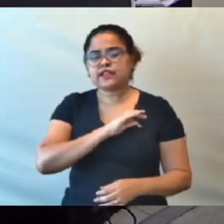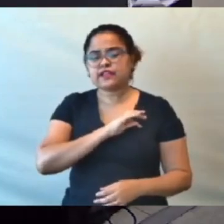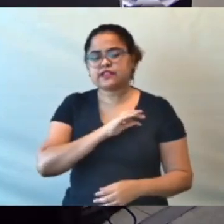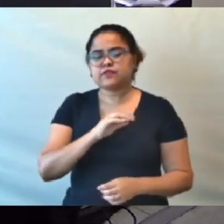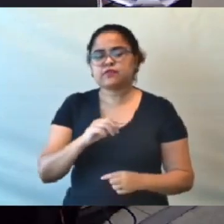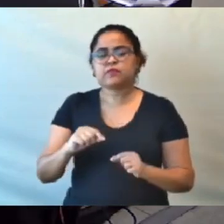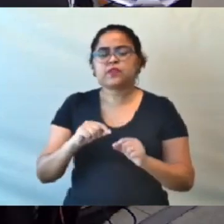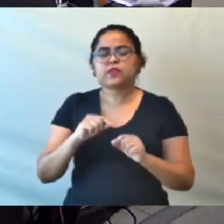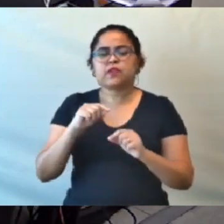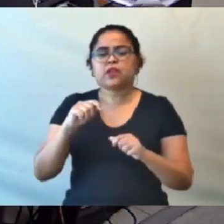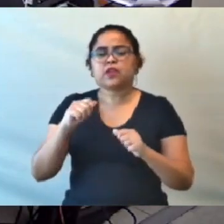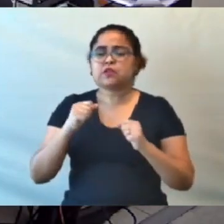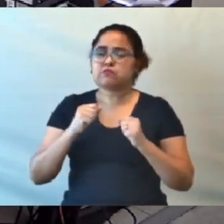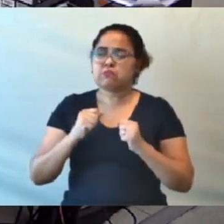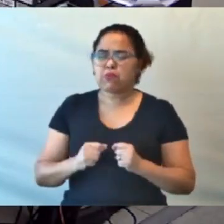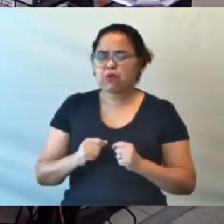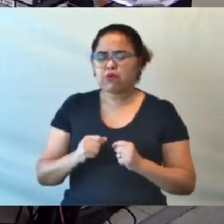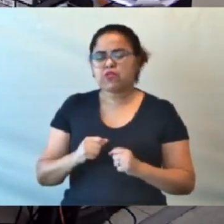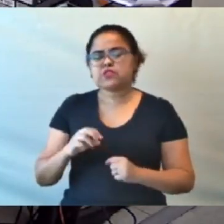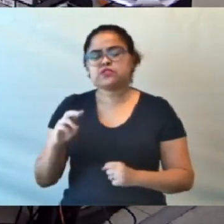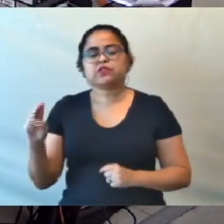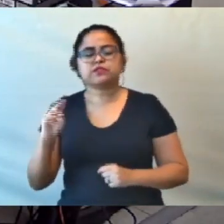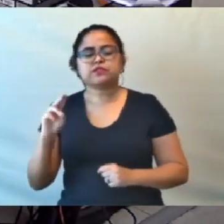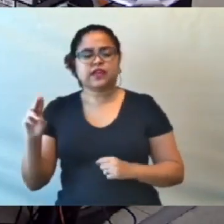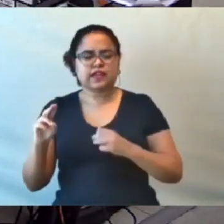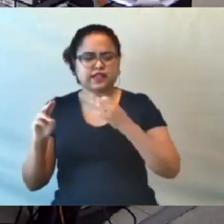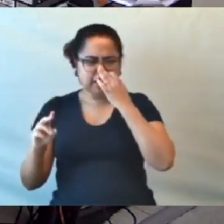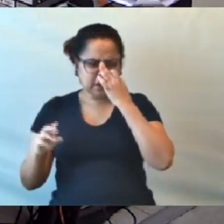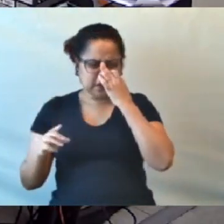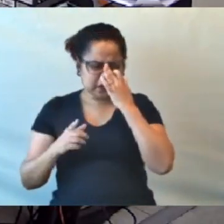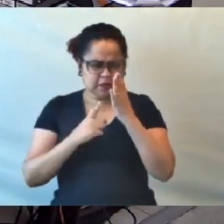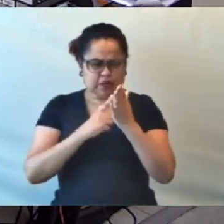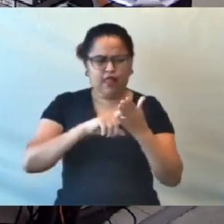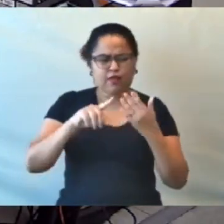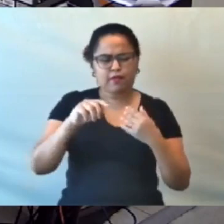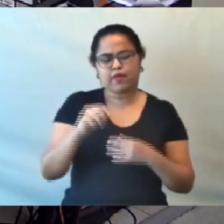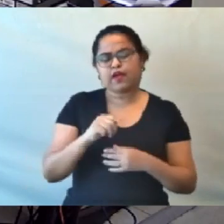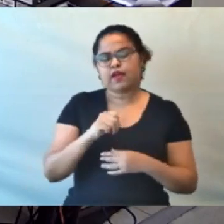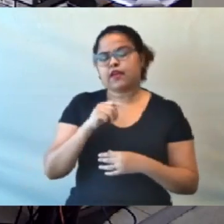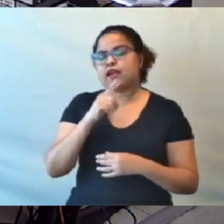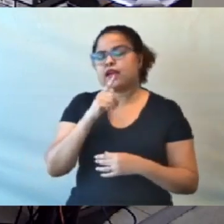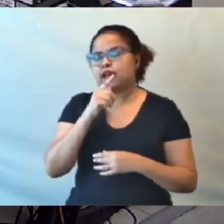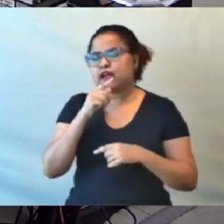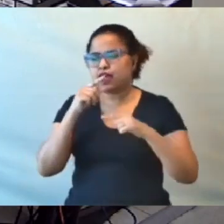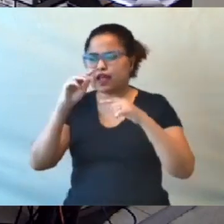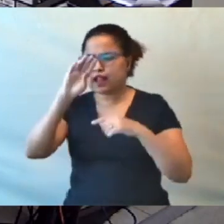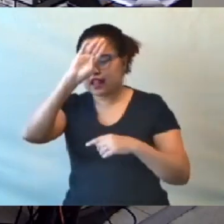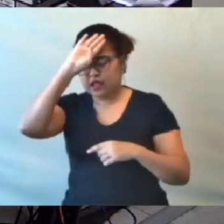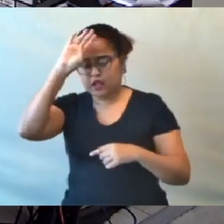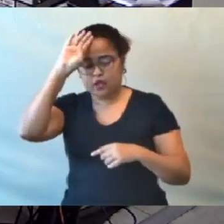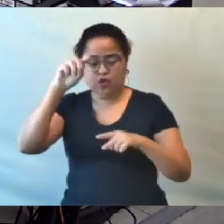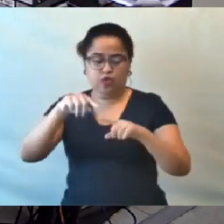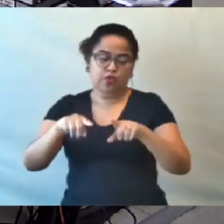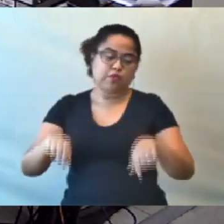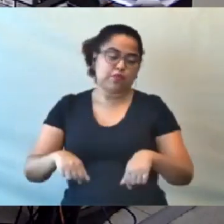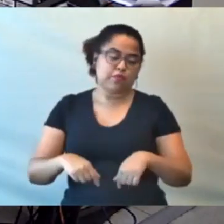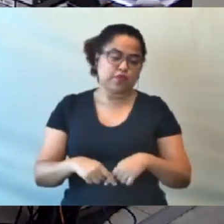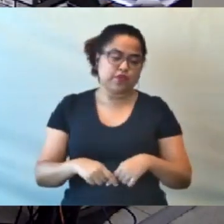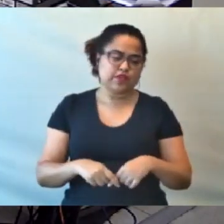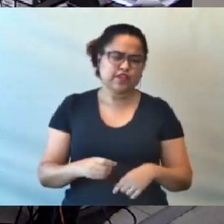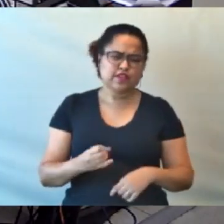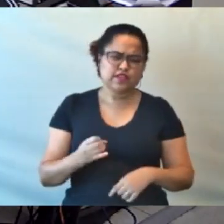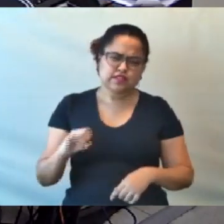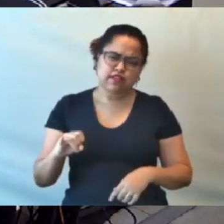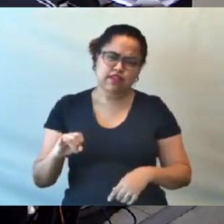A comissão gostaria de entender o seguinte, professores, se existem tantas técnicas no mercado, como sustentar